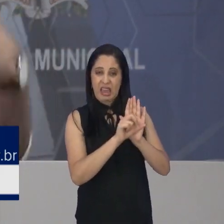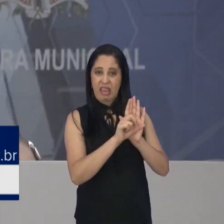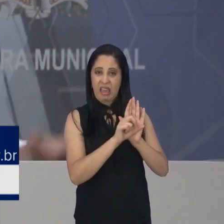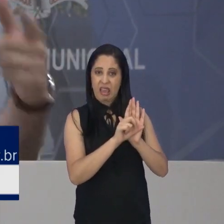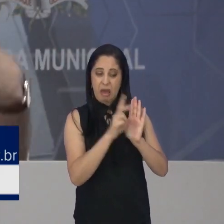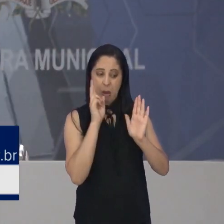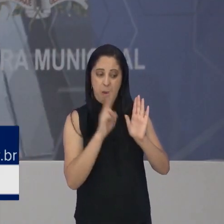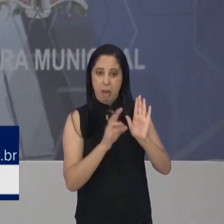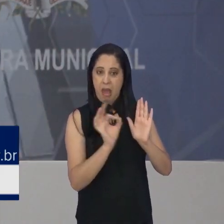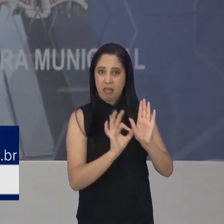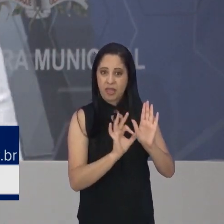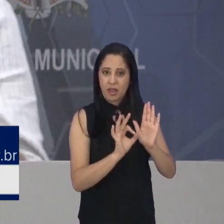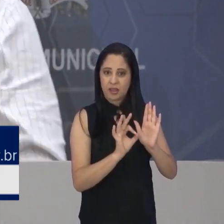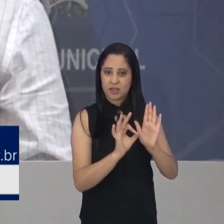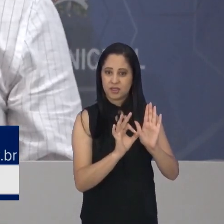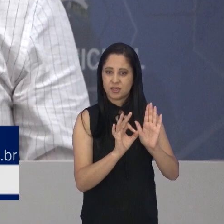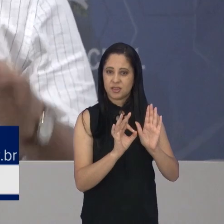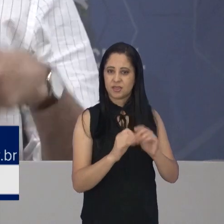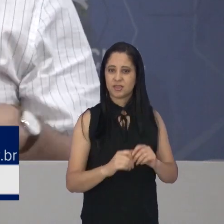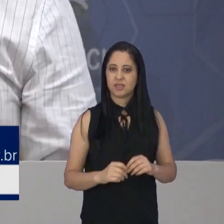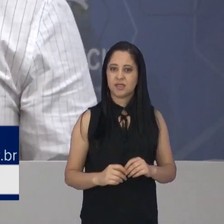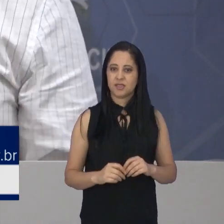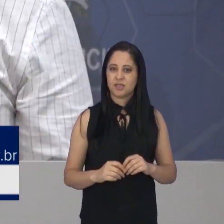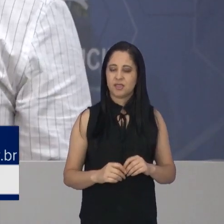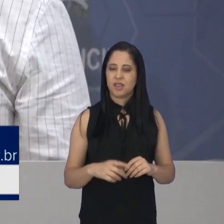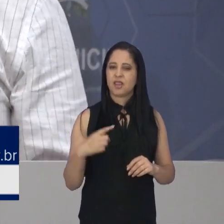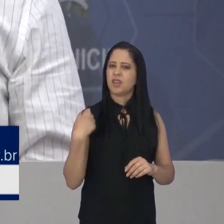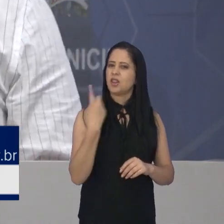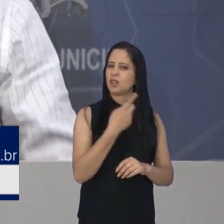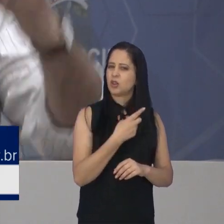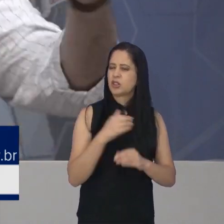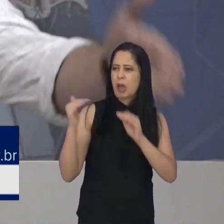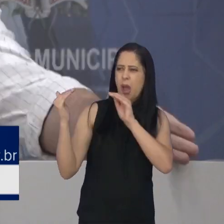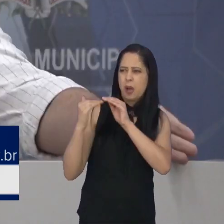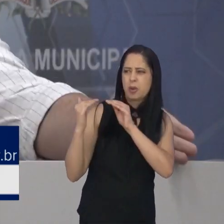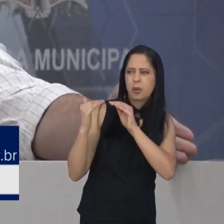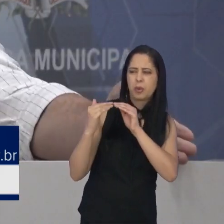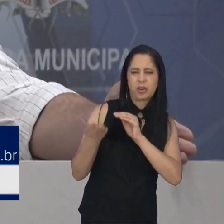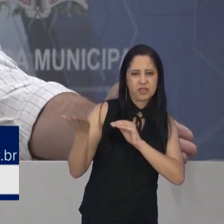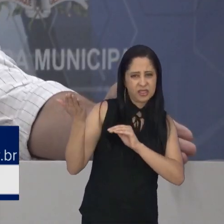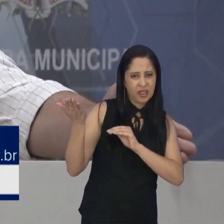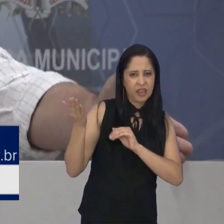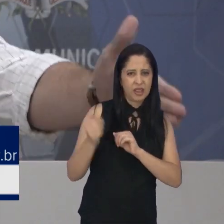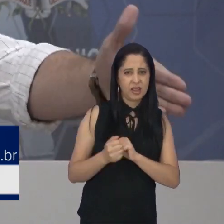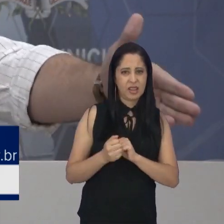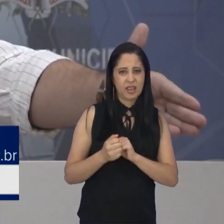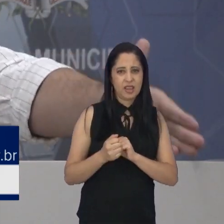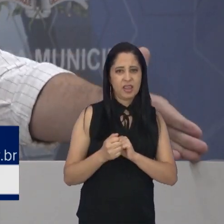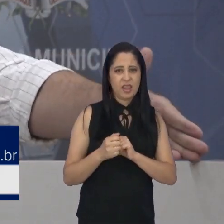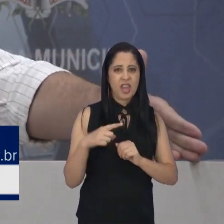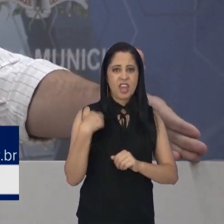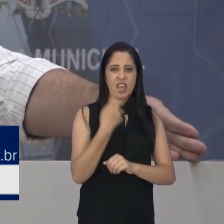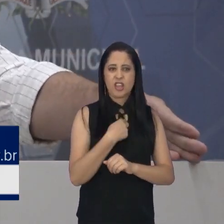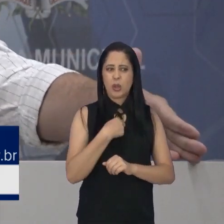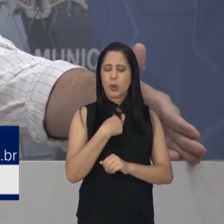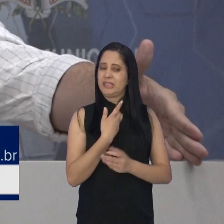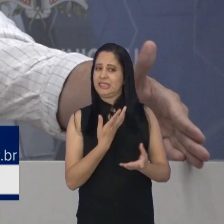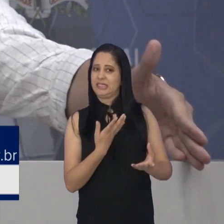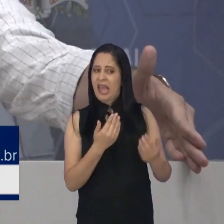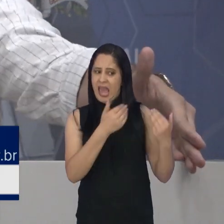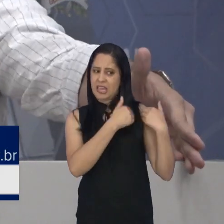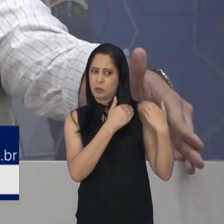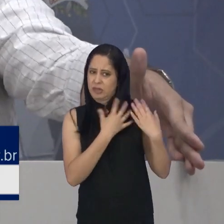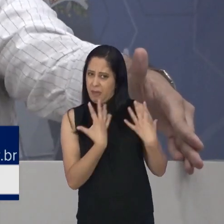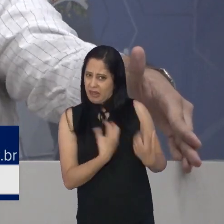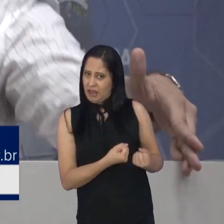não estaremos nós abalizando esse ato legal e colocando nossas cabeças na guilhotina junto com a